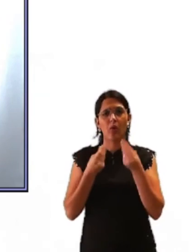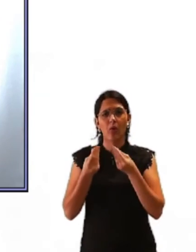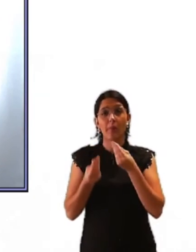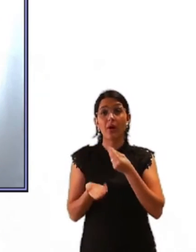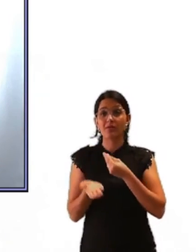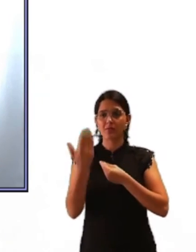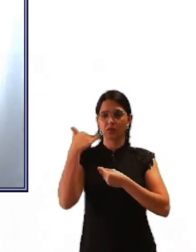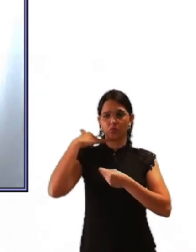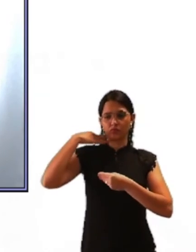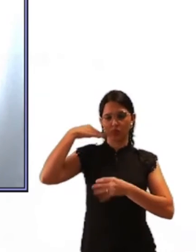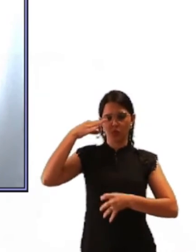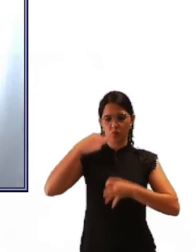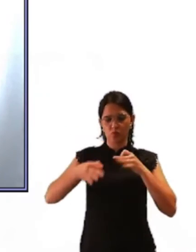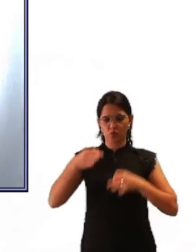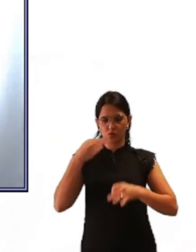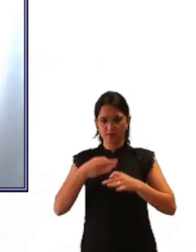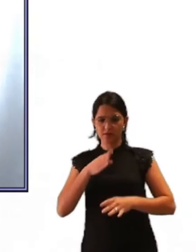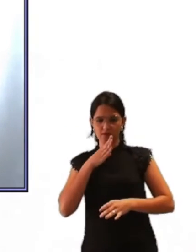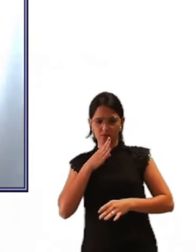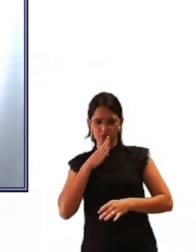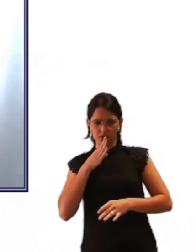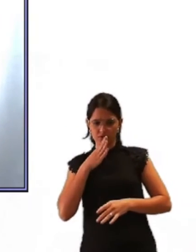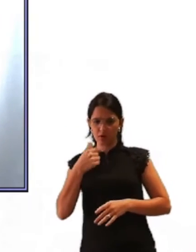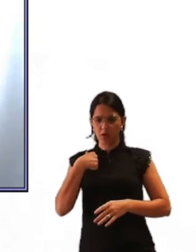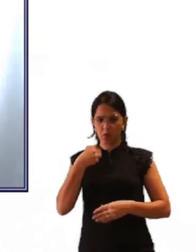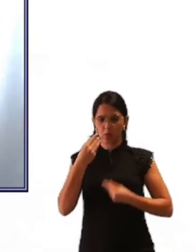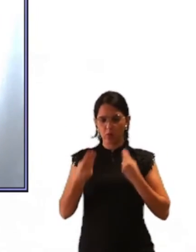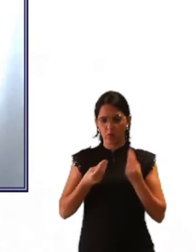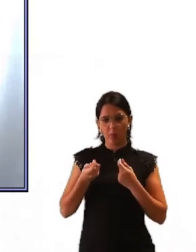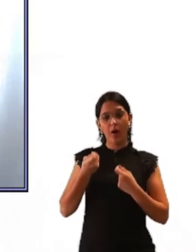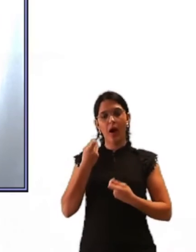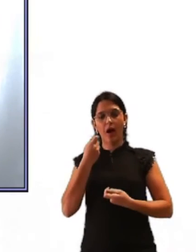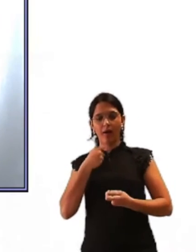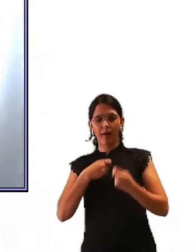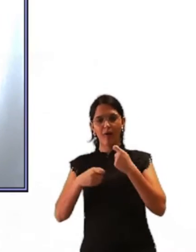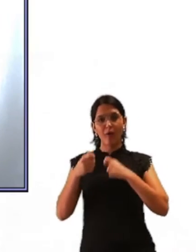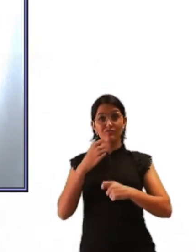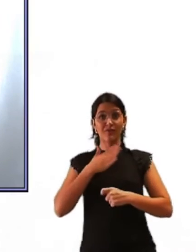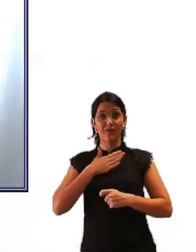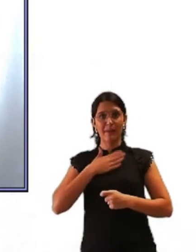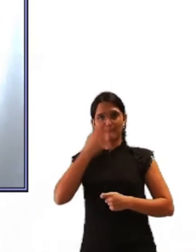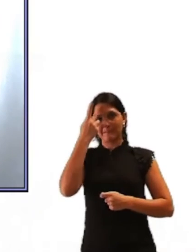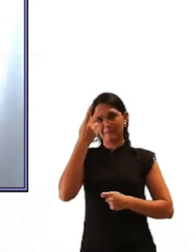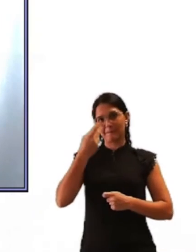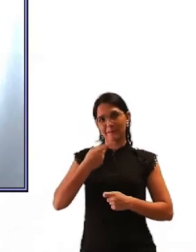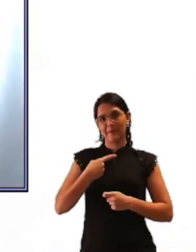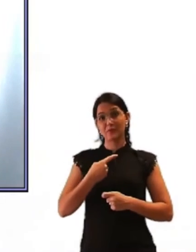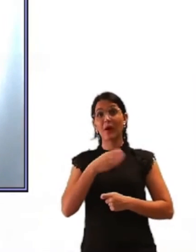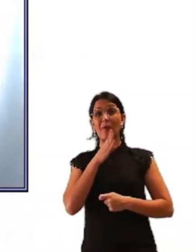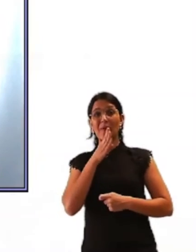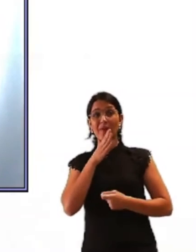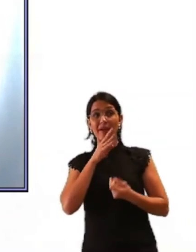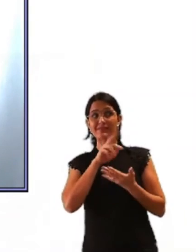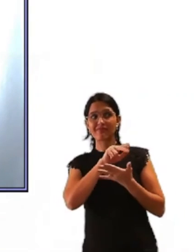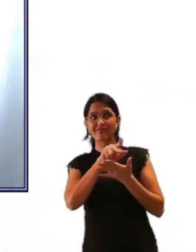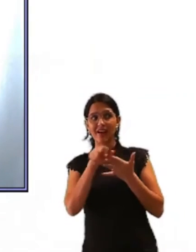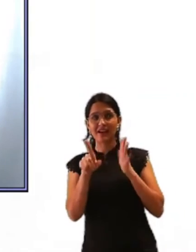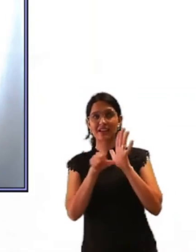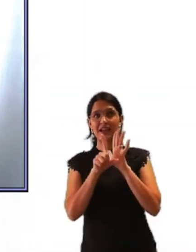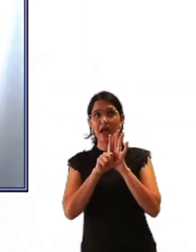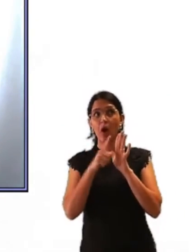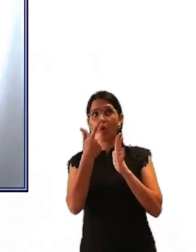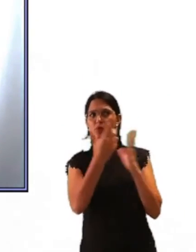magistrado conhecendo ou a conhecer esses fatores extrajurídicos e no seu subjetivismo